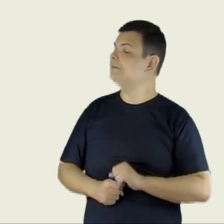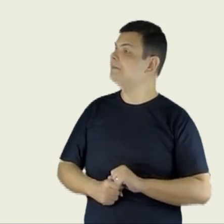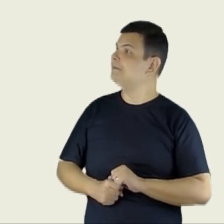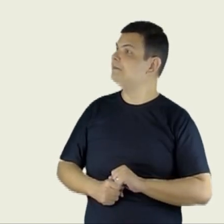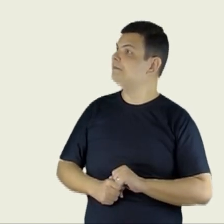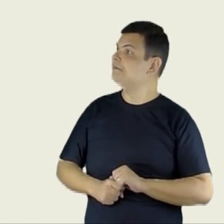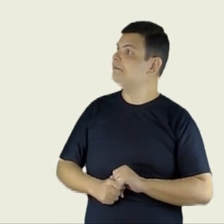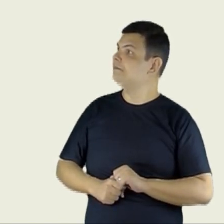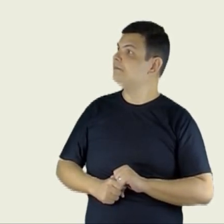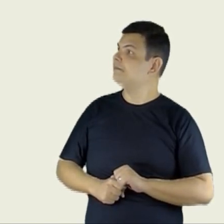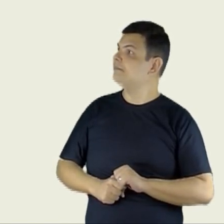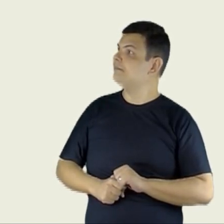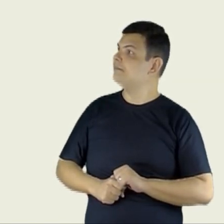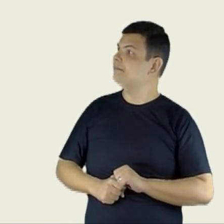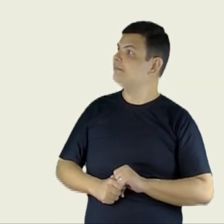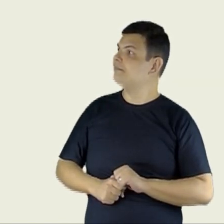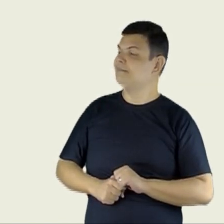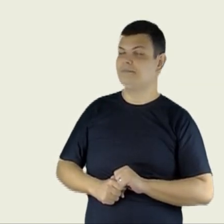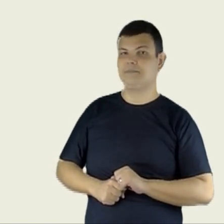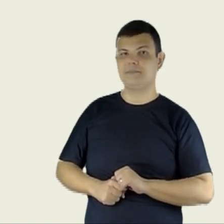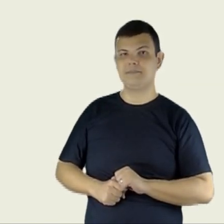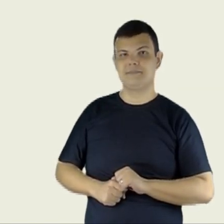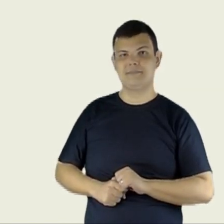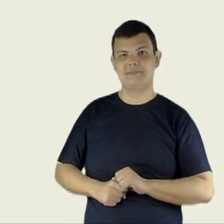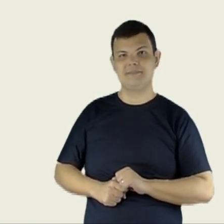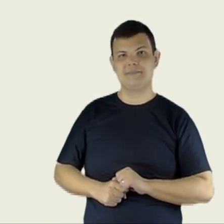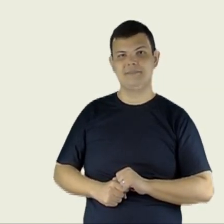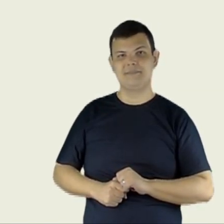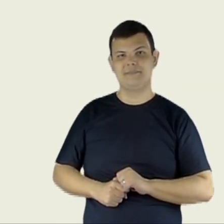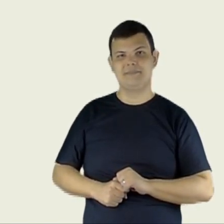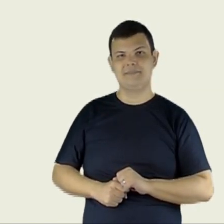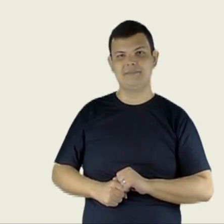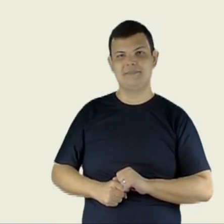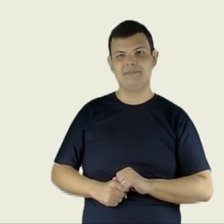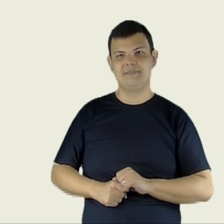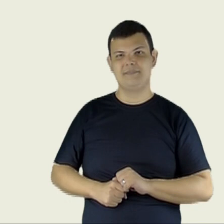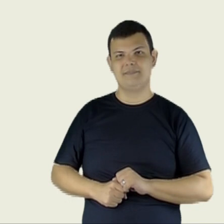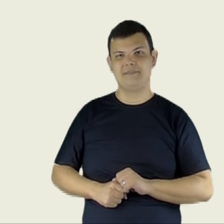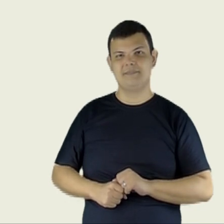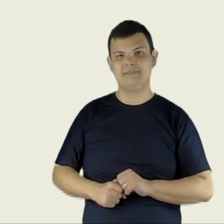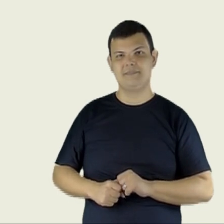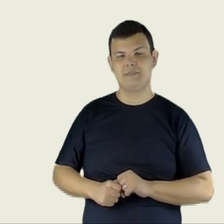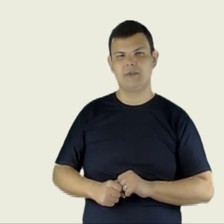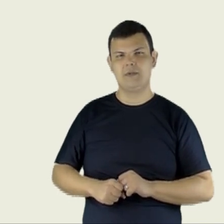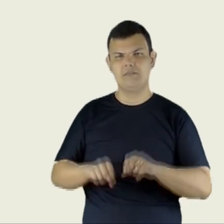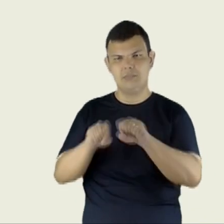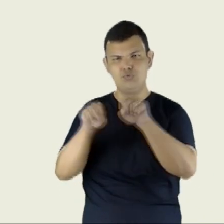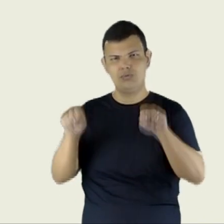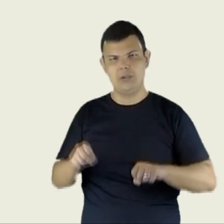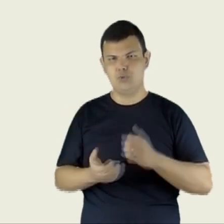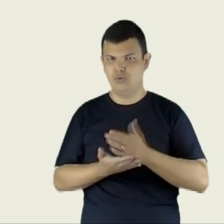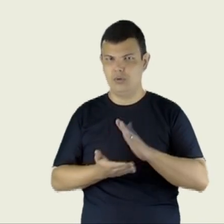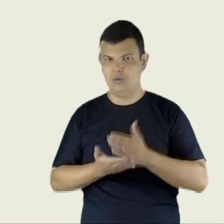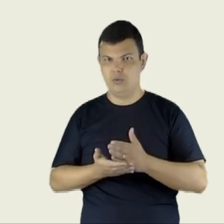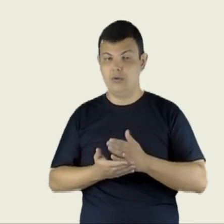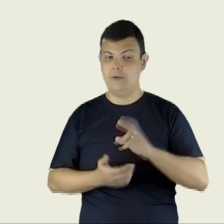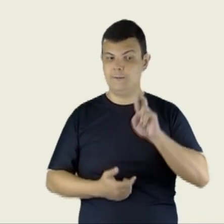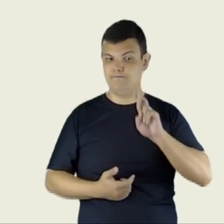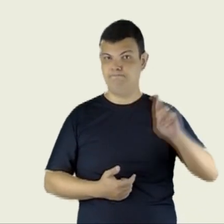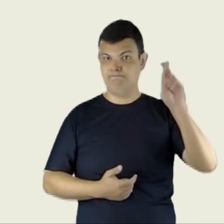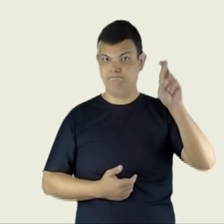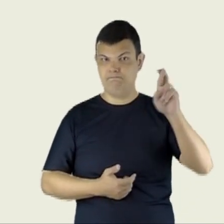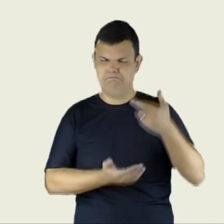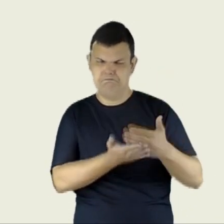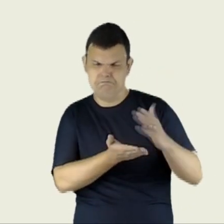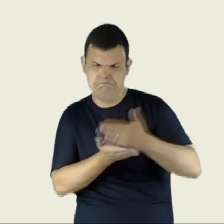O O sistema excretor é responsável por eliminar